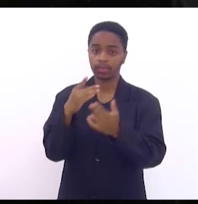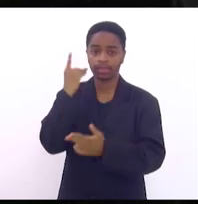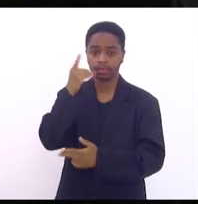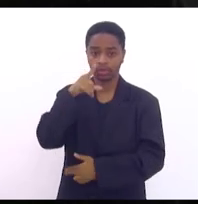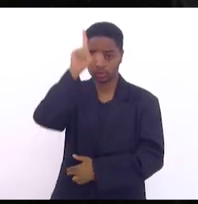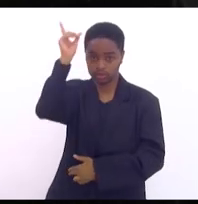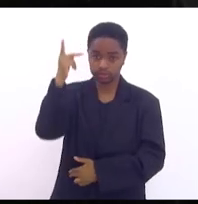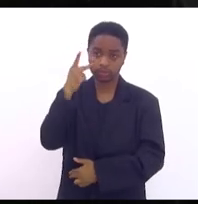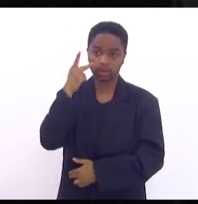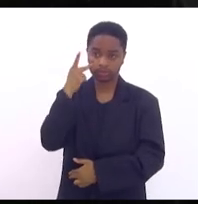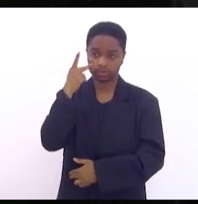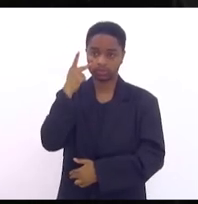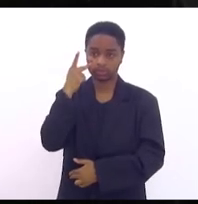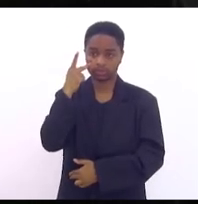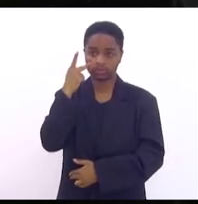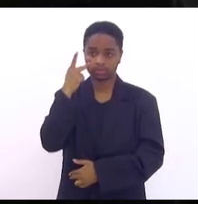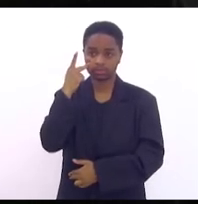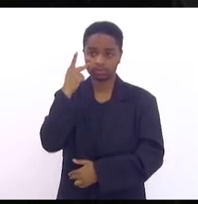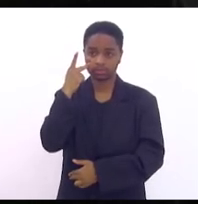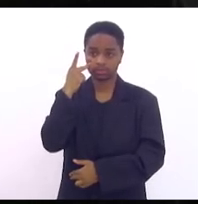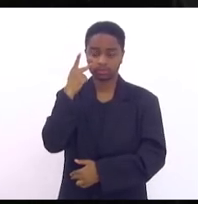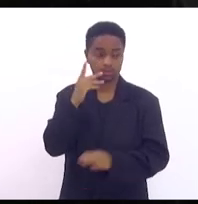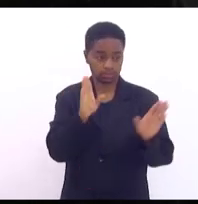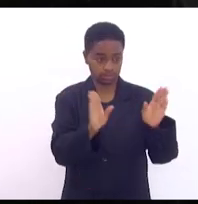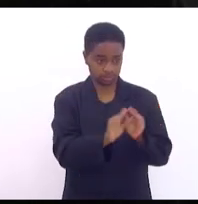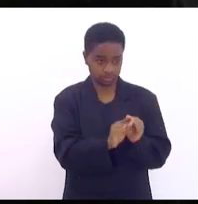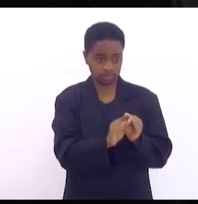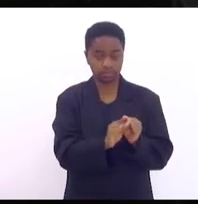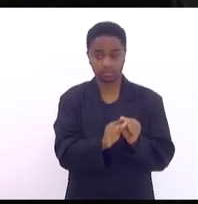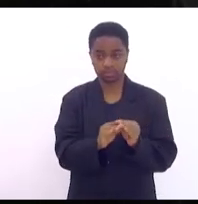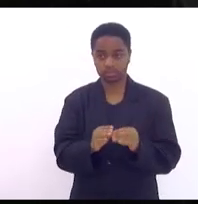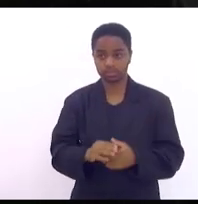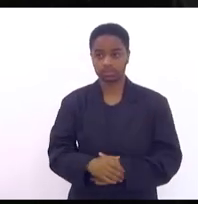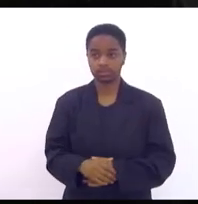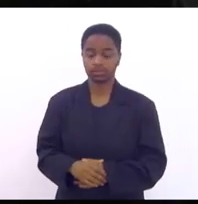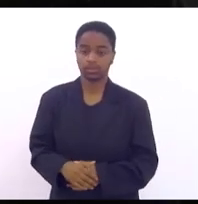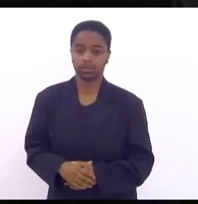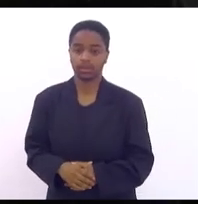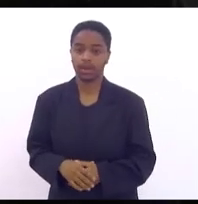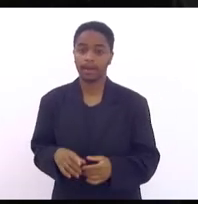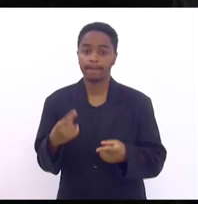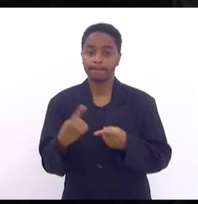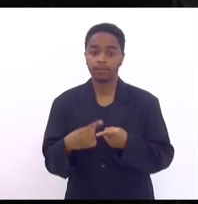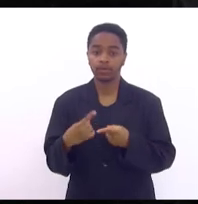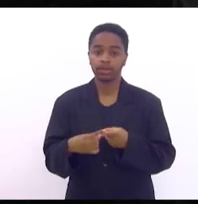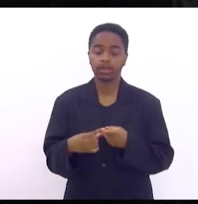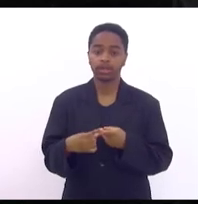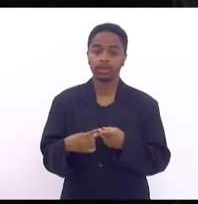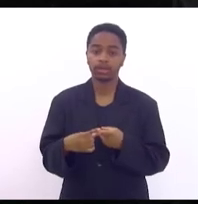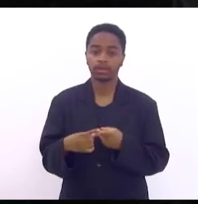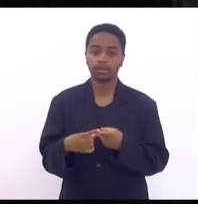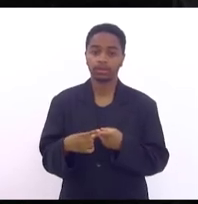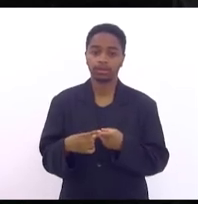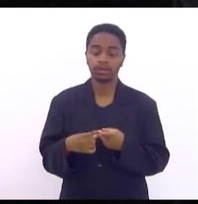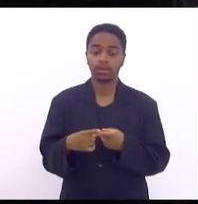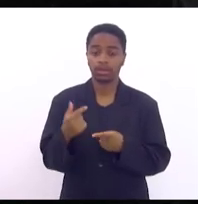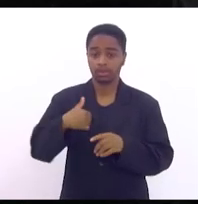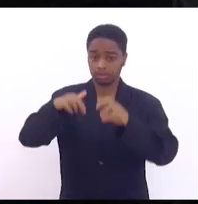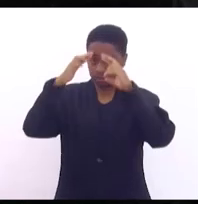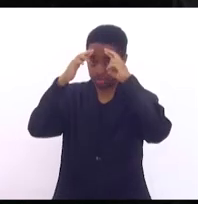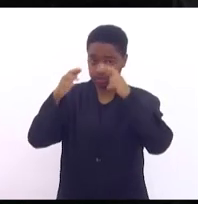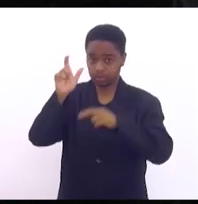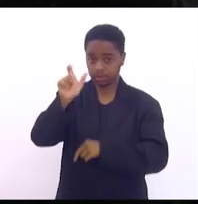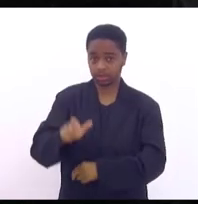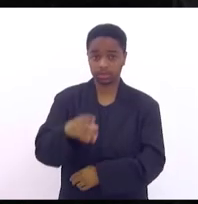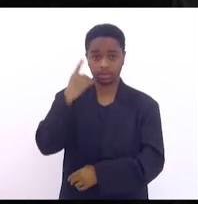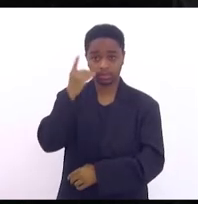Luiz Paulo, da quem eu nutro aqui... Para concluir, por favor, deputado, o tempo regimental extinguiu. Por quem eu nutro um enorme respeito, mas